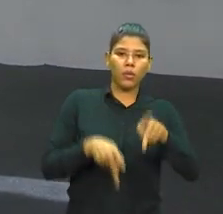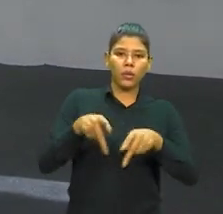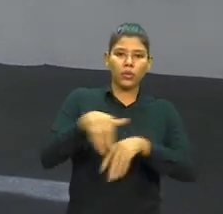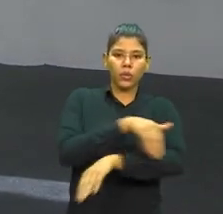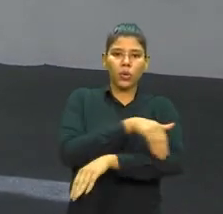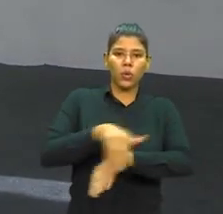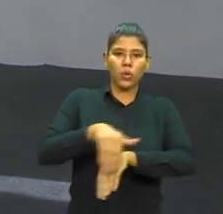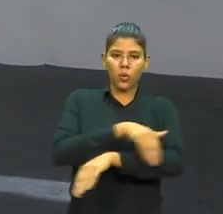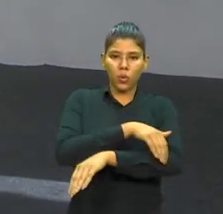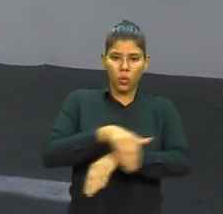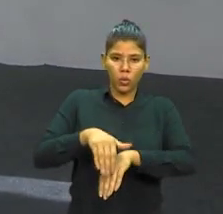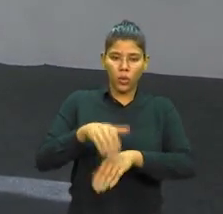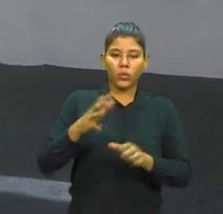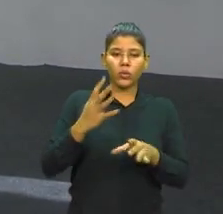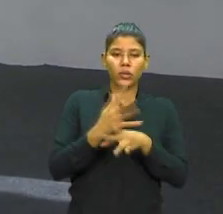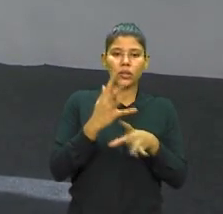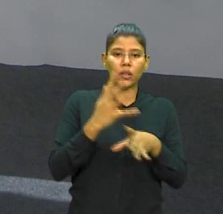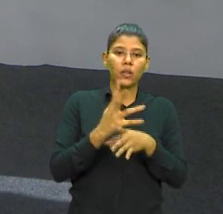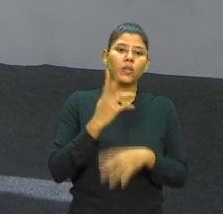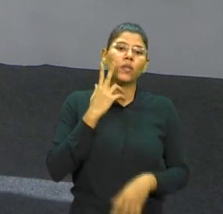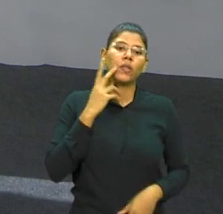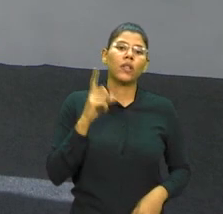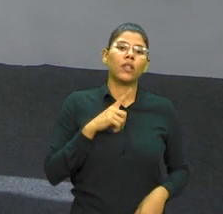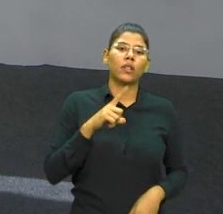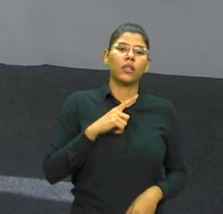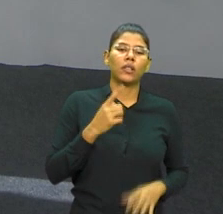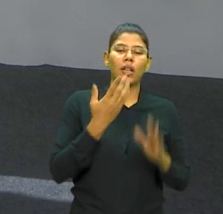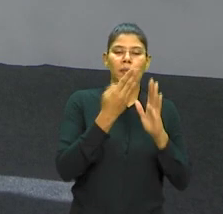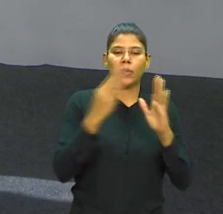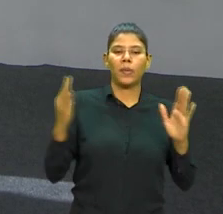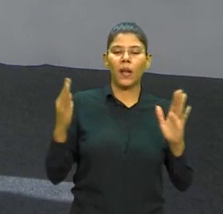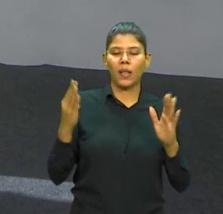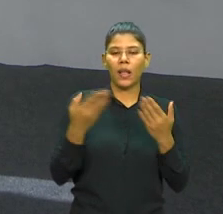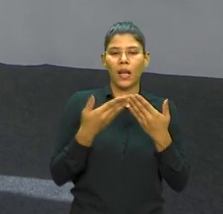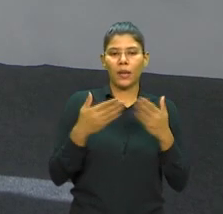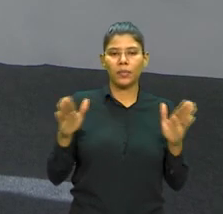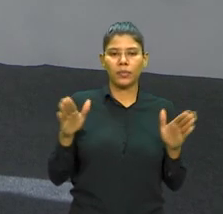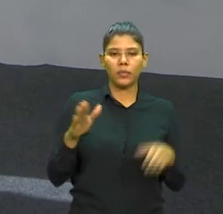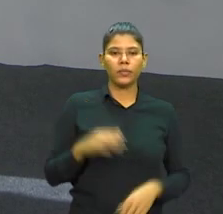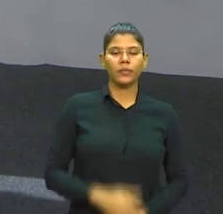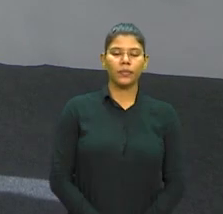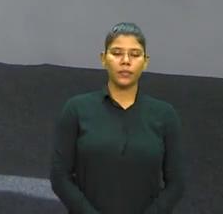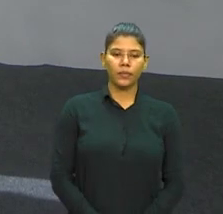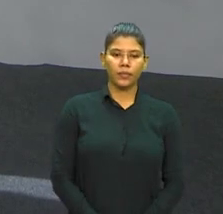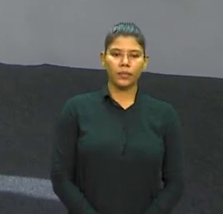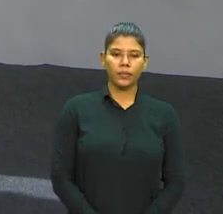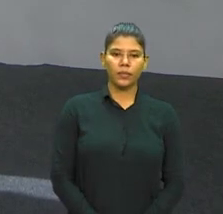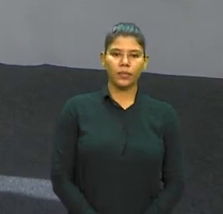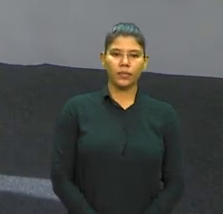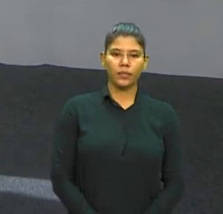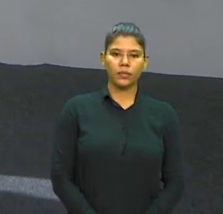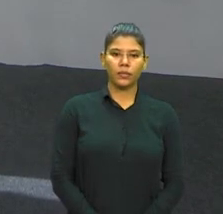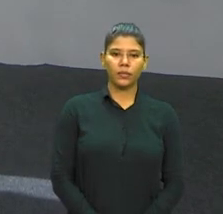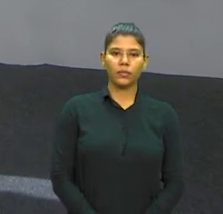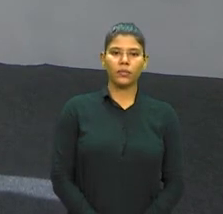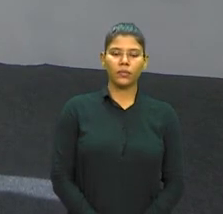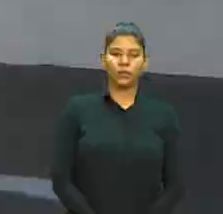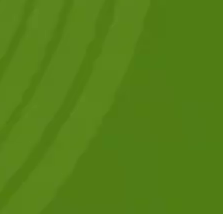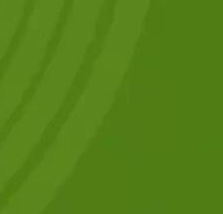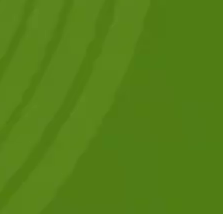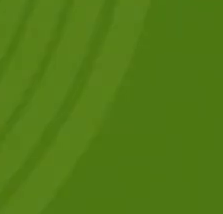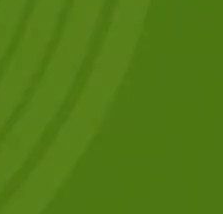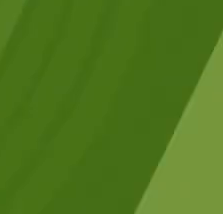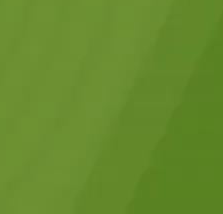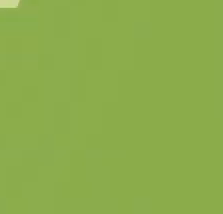centro de Fortaleza ganha uma biblioteca agora são 8:48 minutos a gente volta em instantes